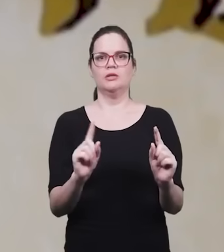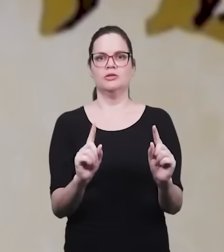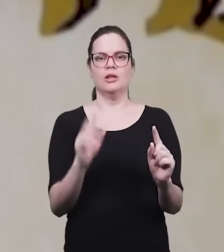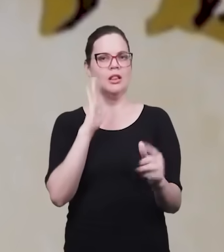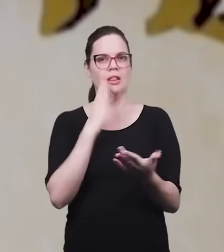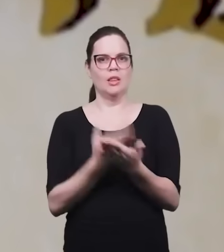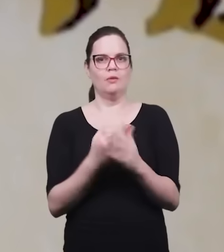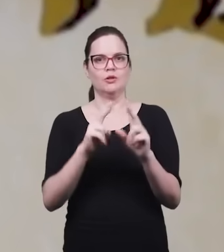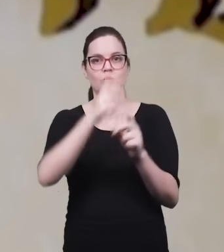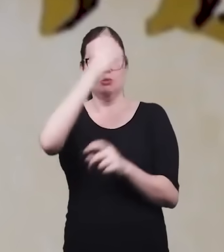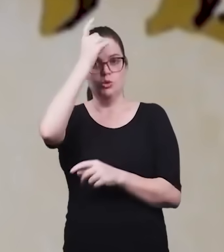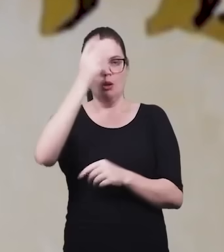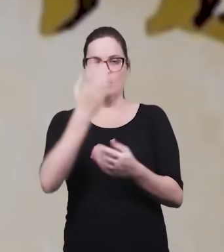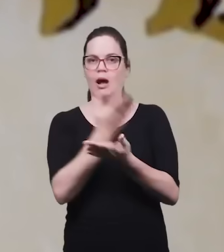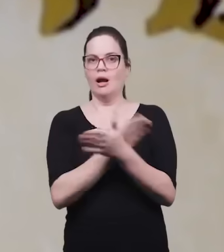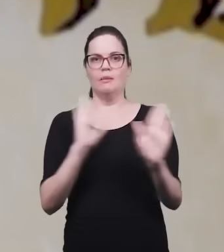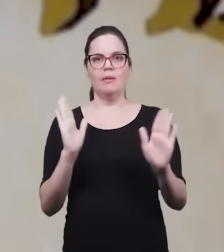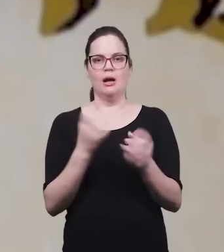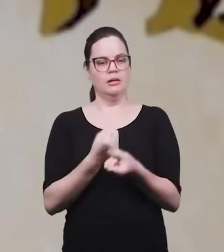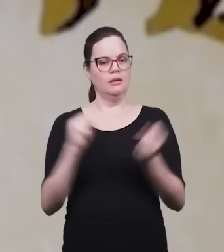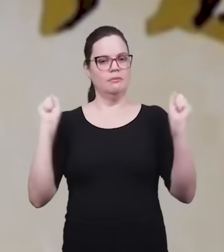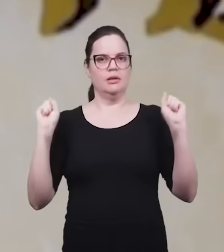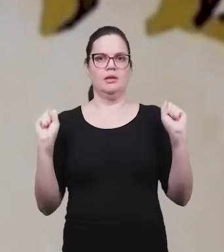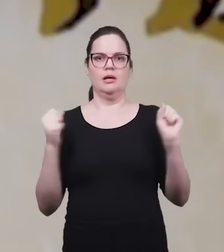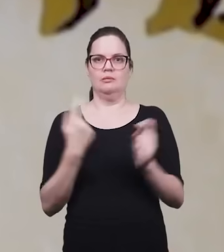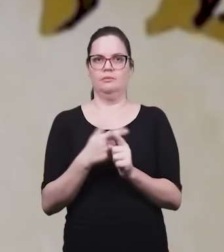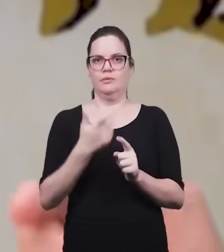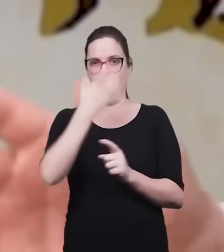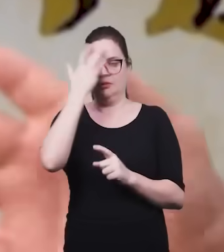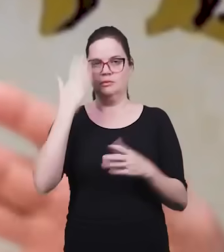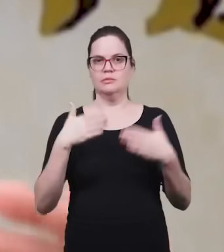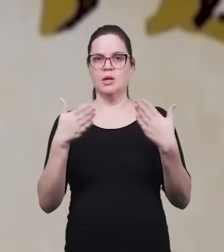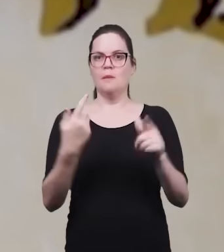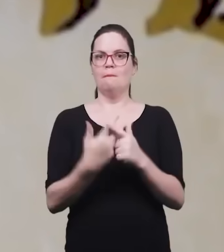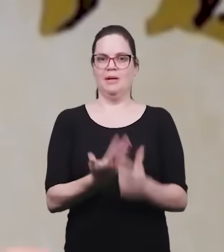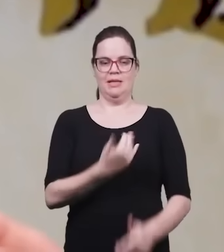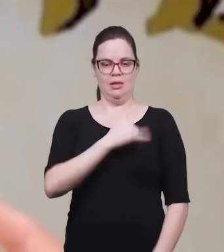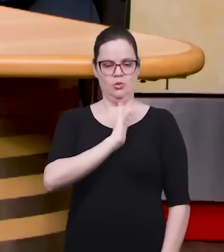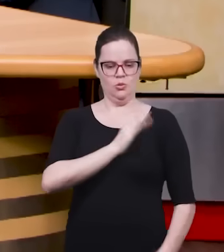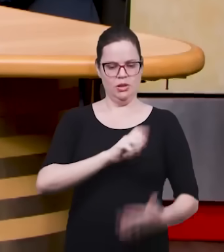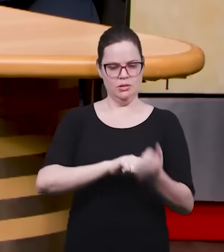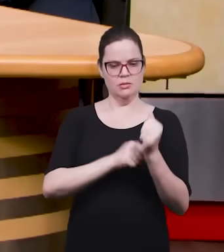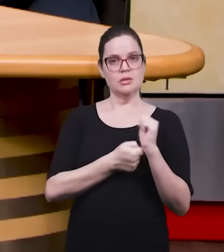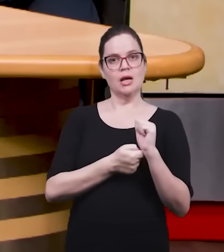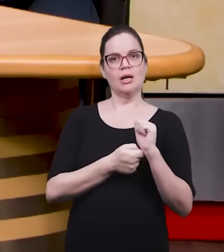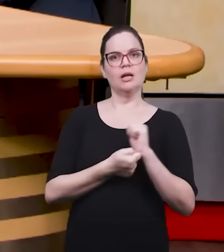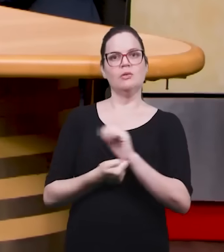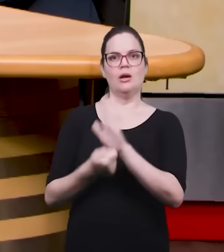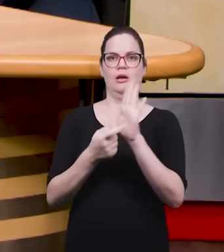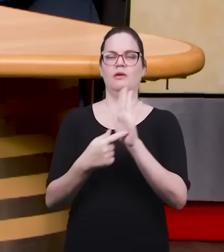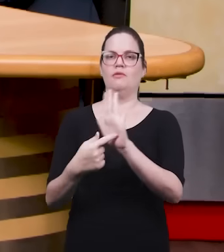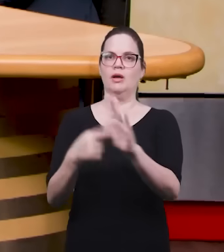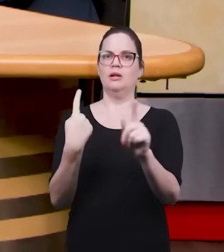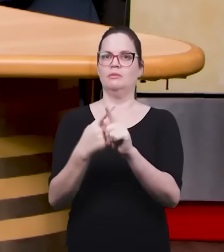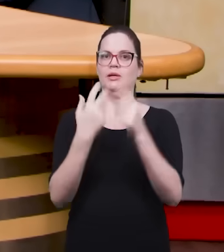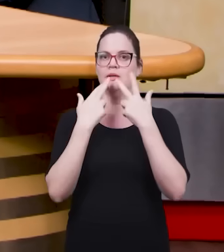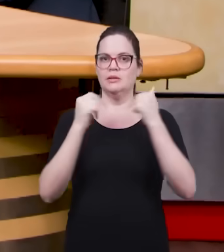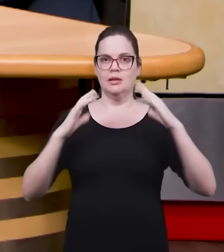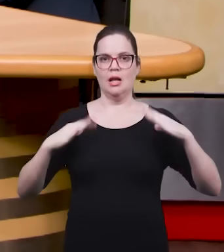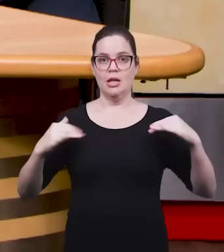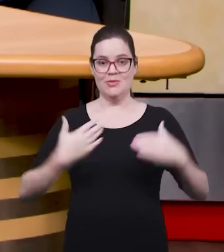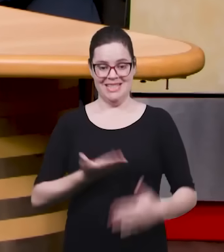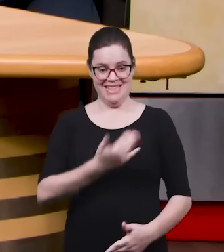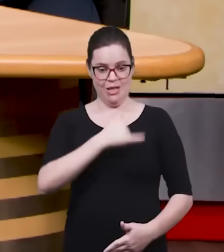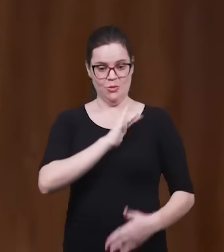espiritual. Exato. É muito comum, às vezes a pessoa chega no... Os segredos do coração são revelados. Há muita coisa na interpretação de